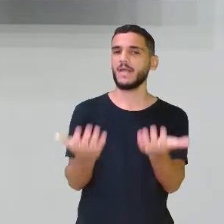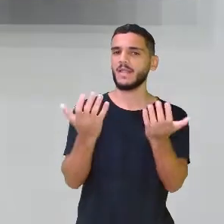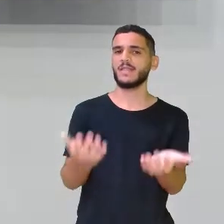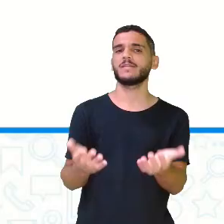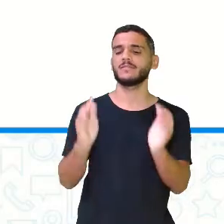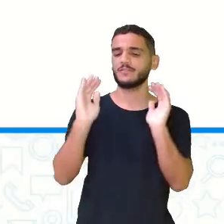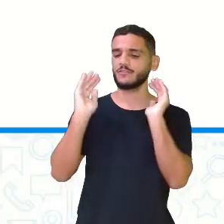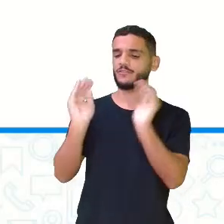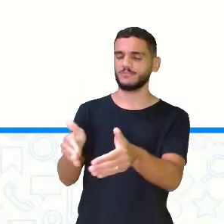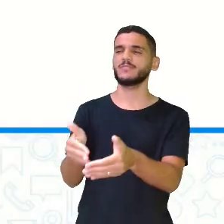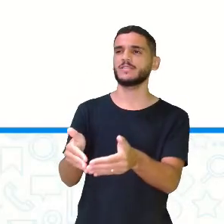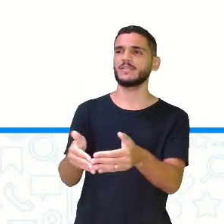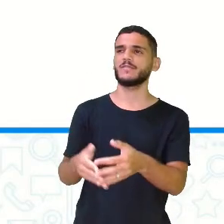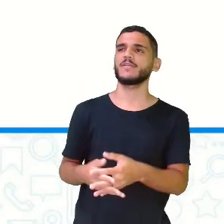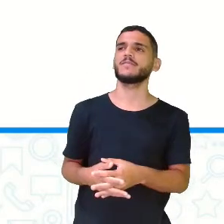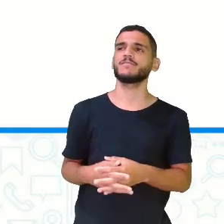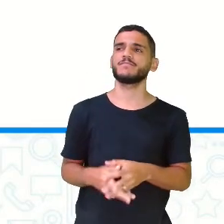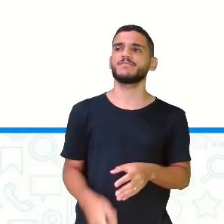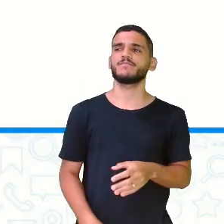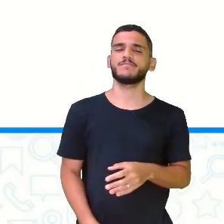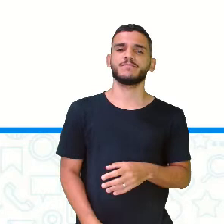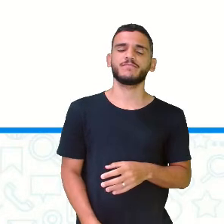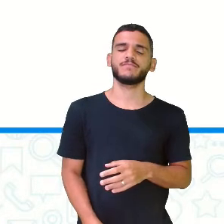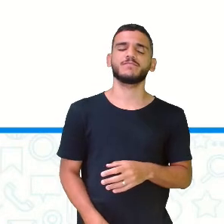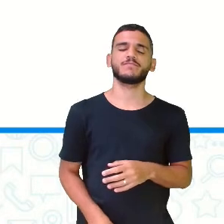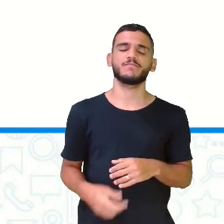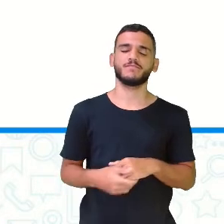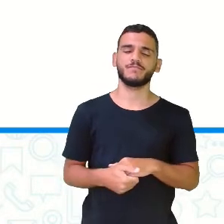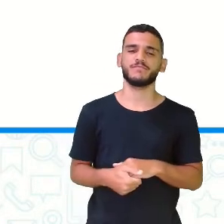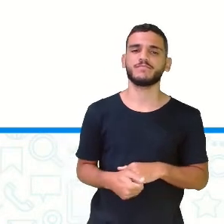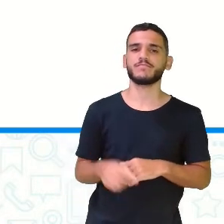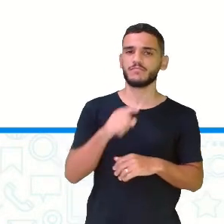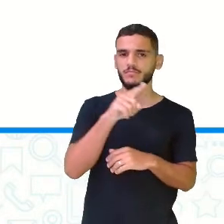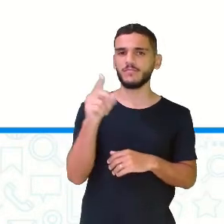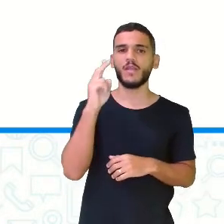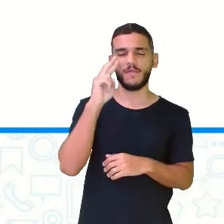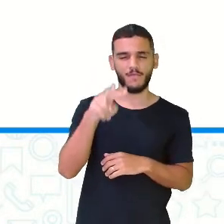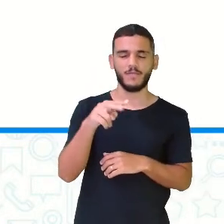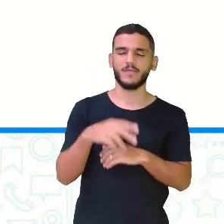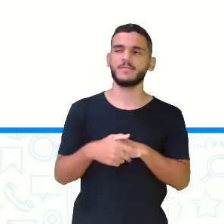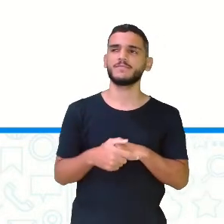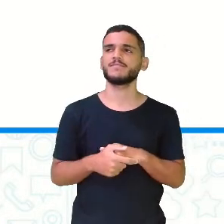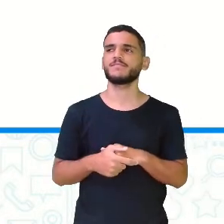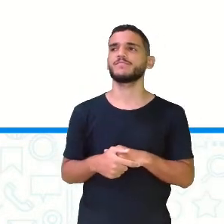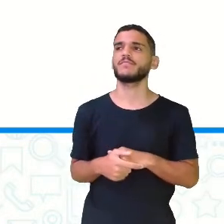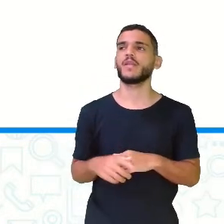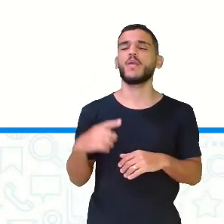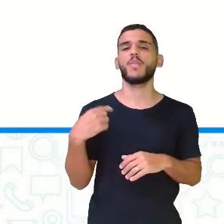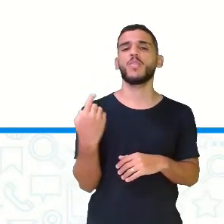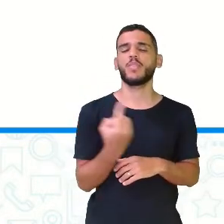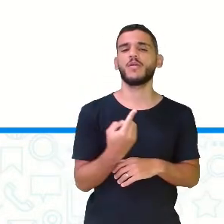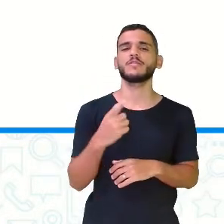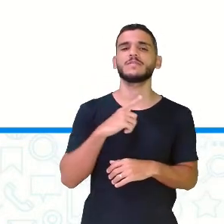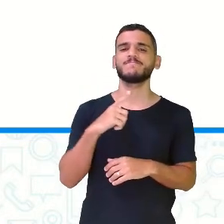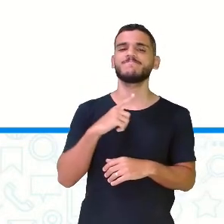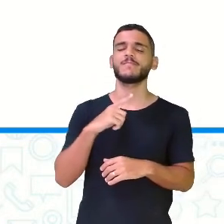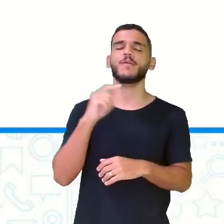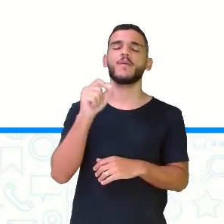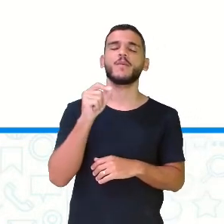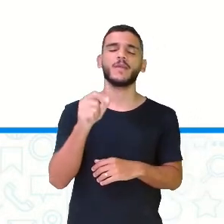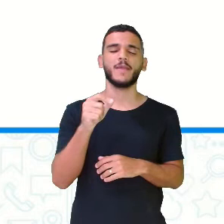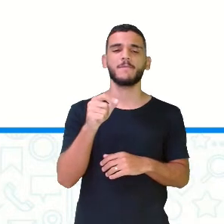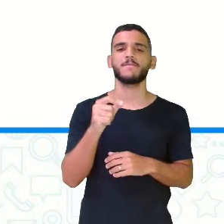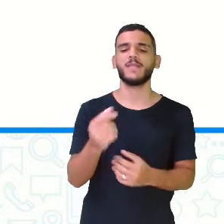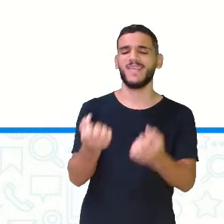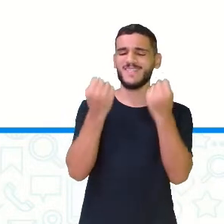de situação. Inclusive eu trouxe. Mais para frente vocês vão ver. Quando estamos fazendo referência a pesos